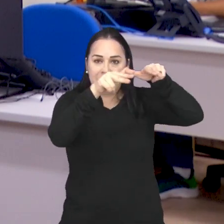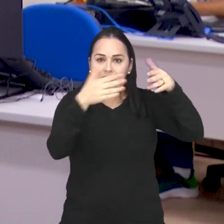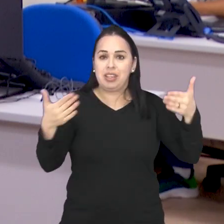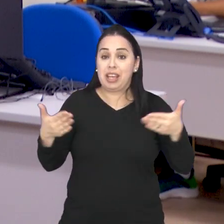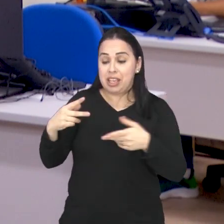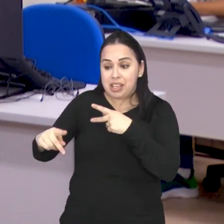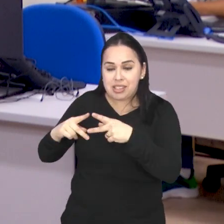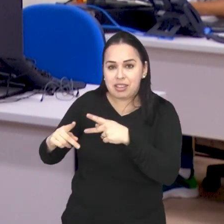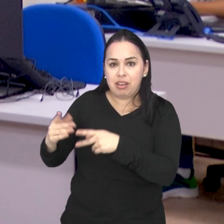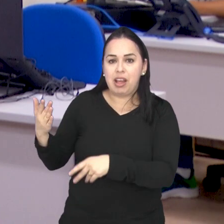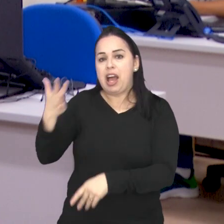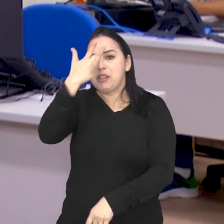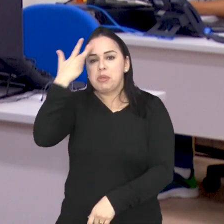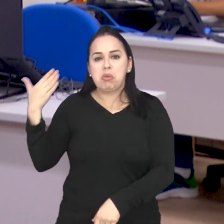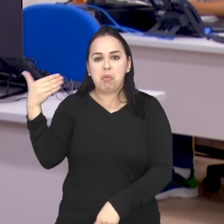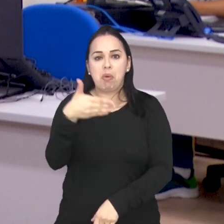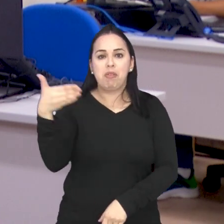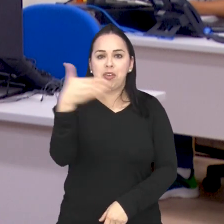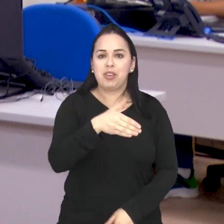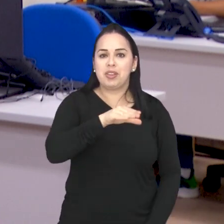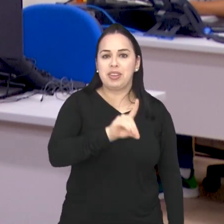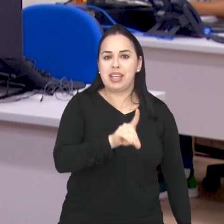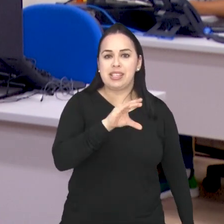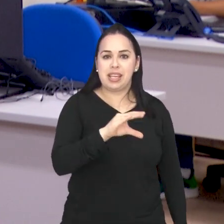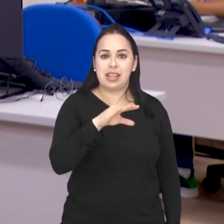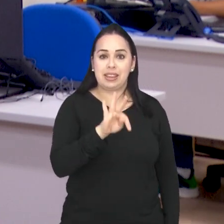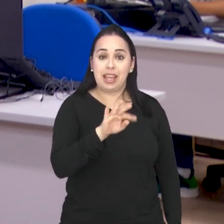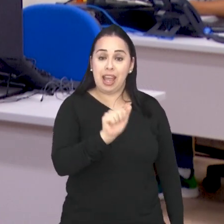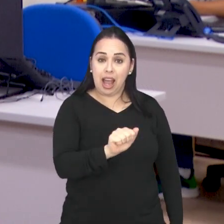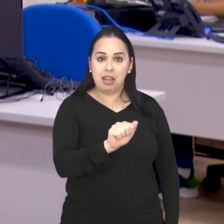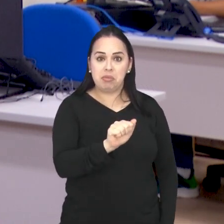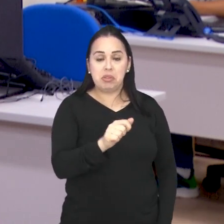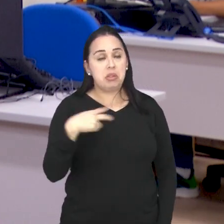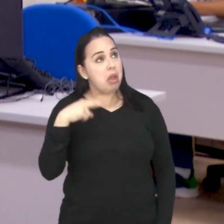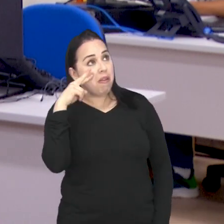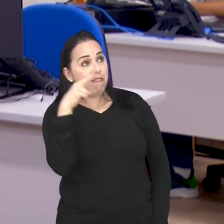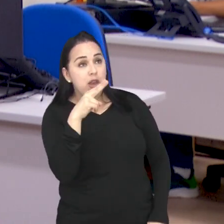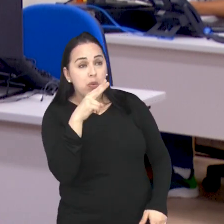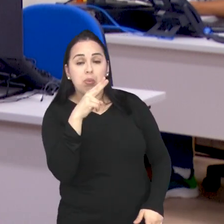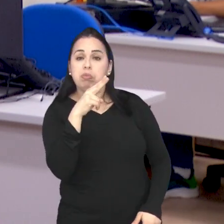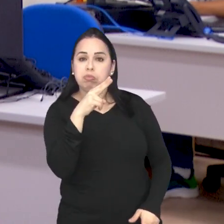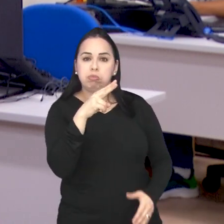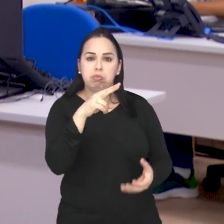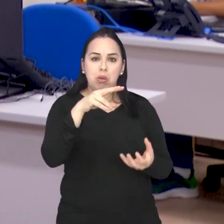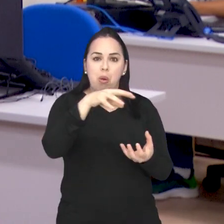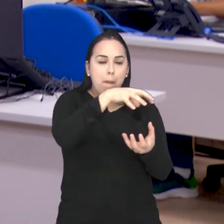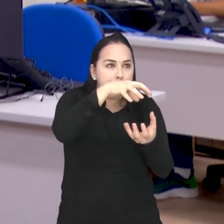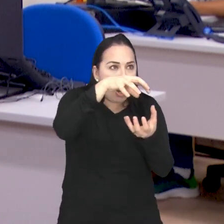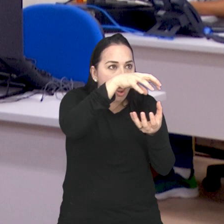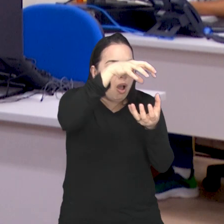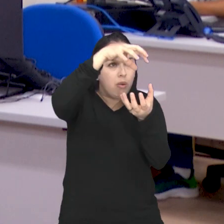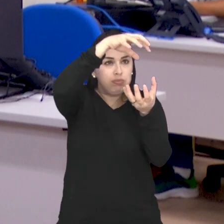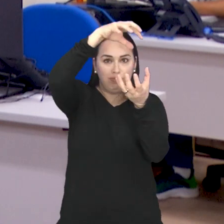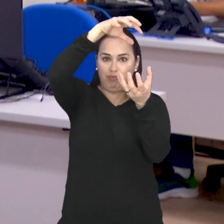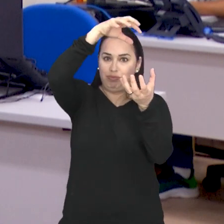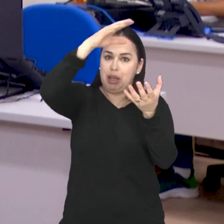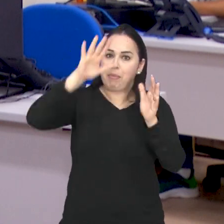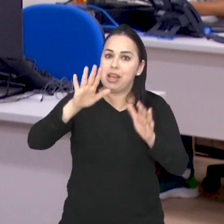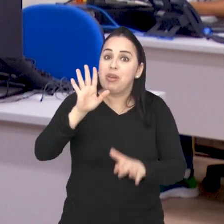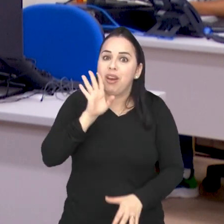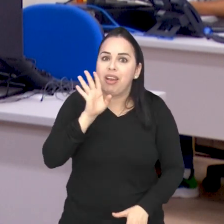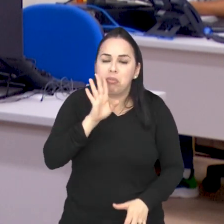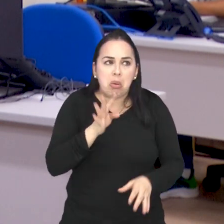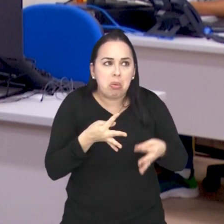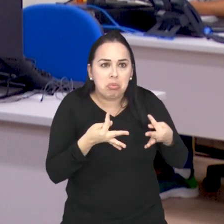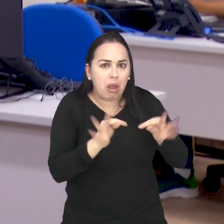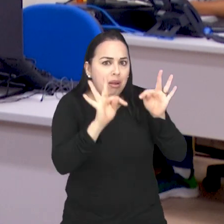ao DCTA. Eles puderam acompanhar de perto o lançamento de um satélite usando um balão estratosférico. E o mais legal, a